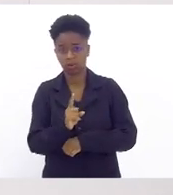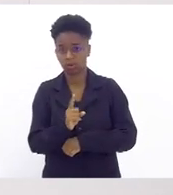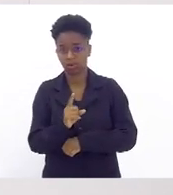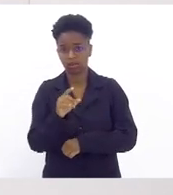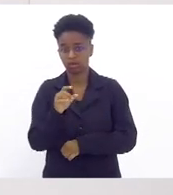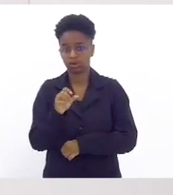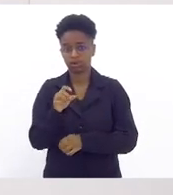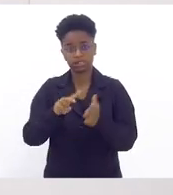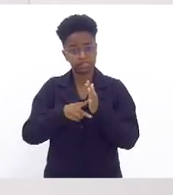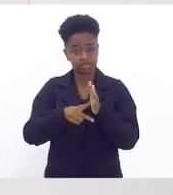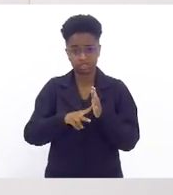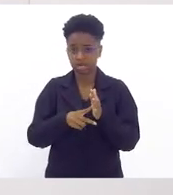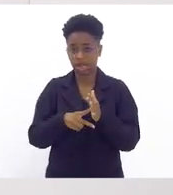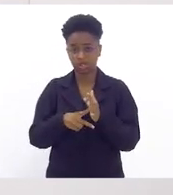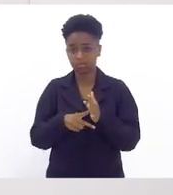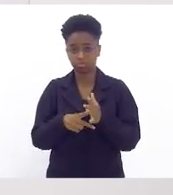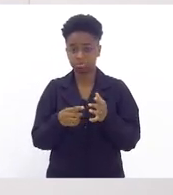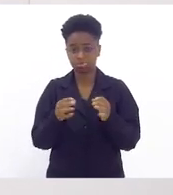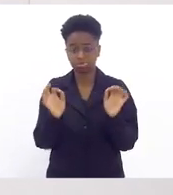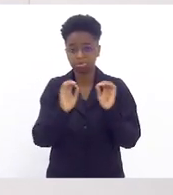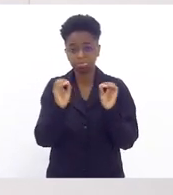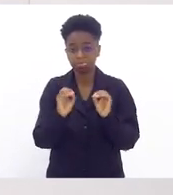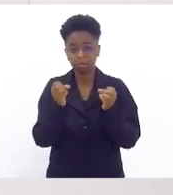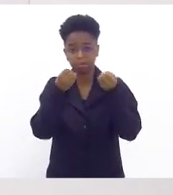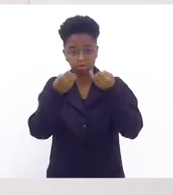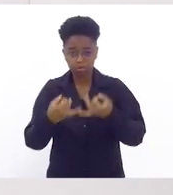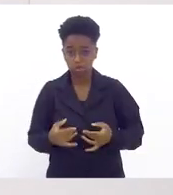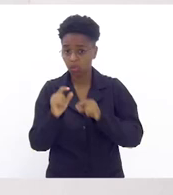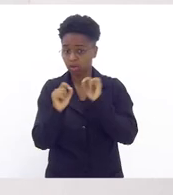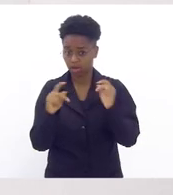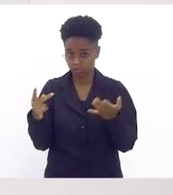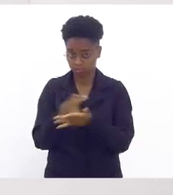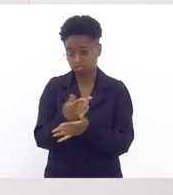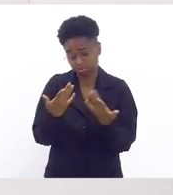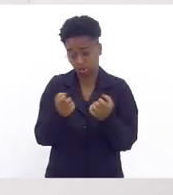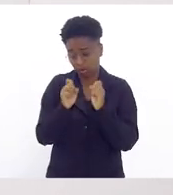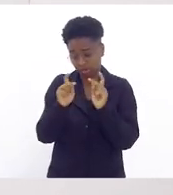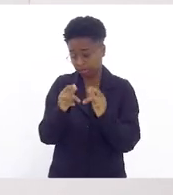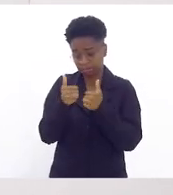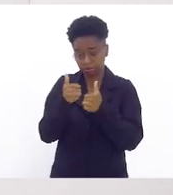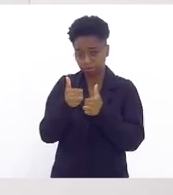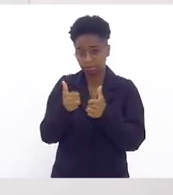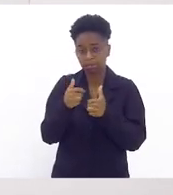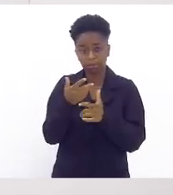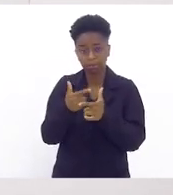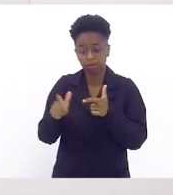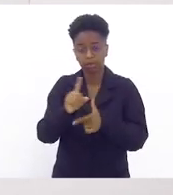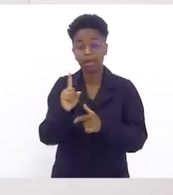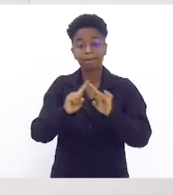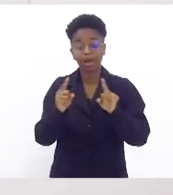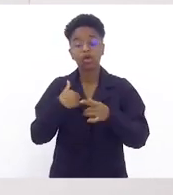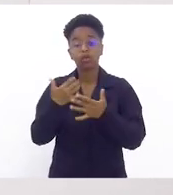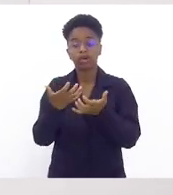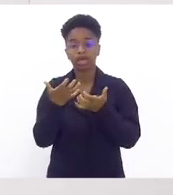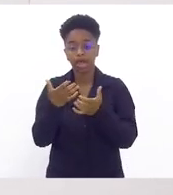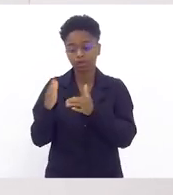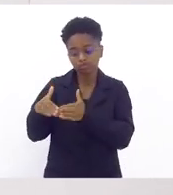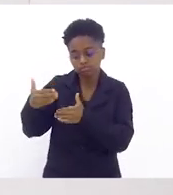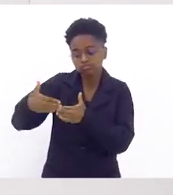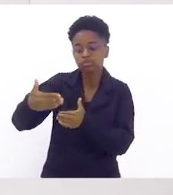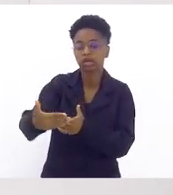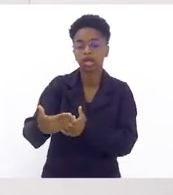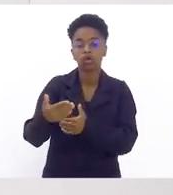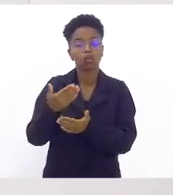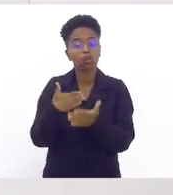para dizer o que estava acontecendo não tem problema porque passou passou eu só gostaria que daqui para frente toda vez